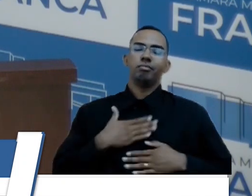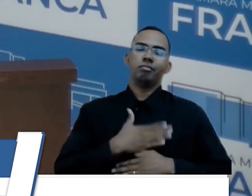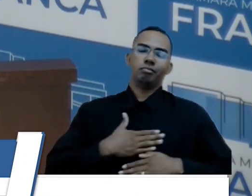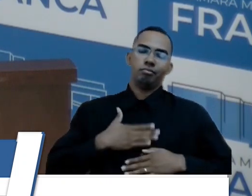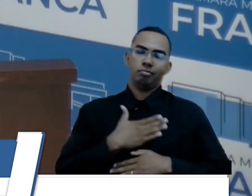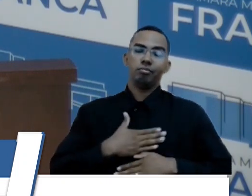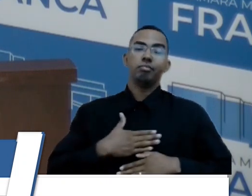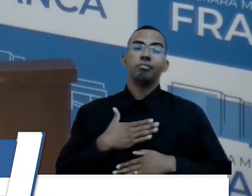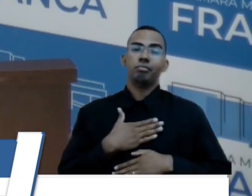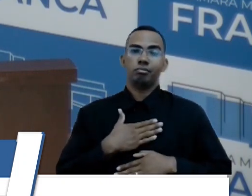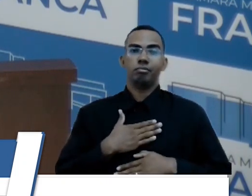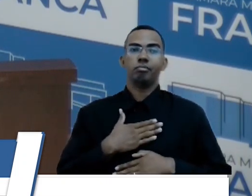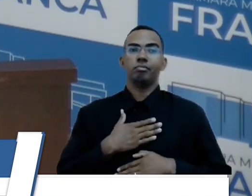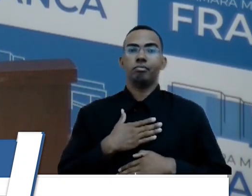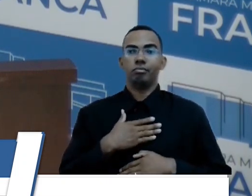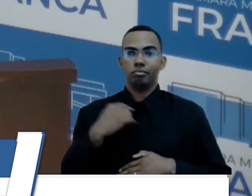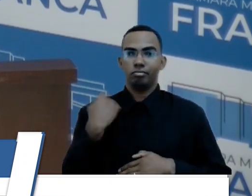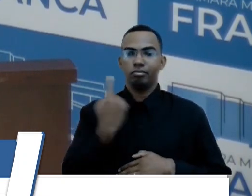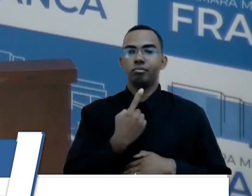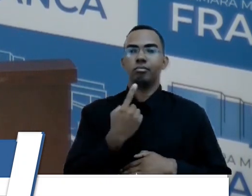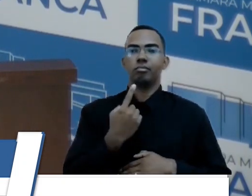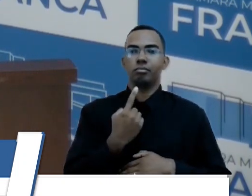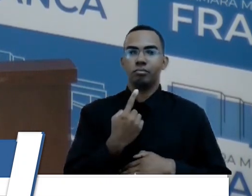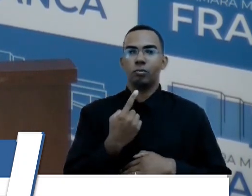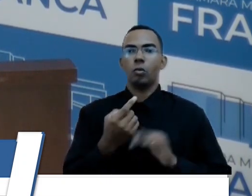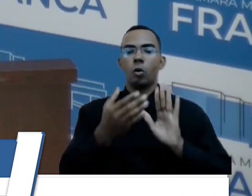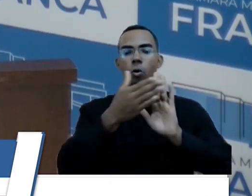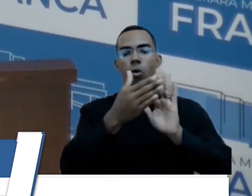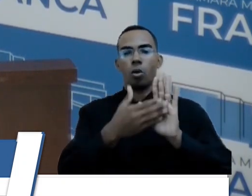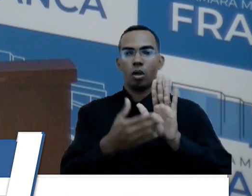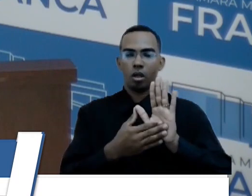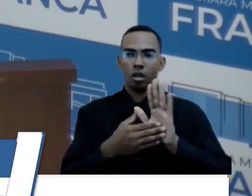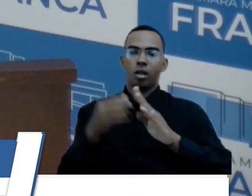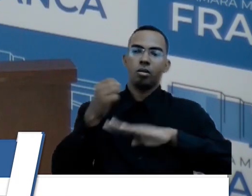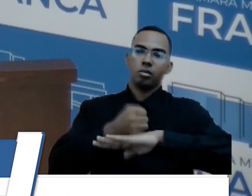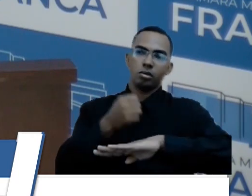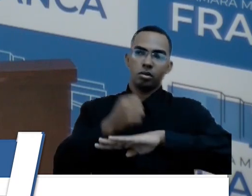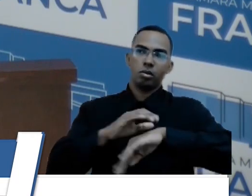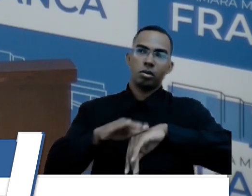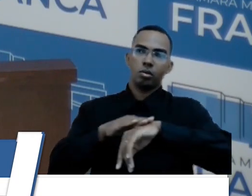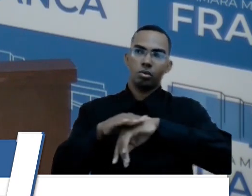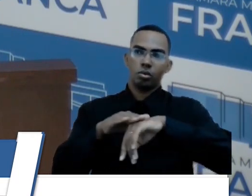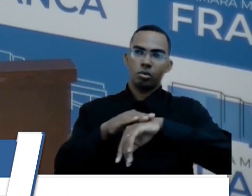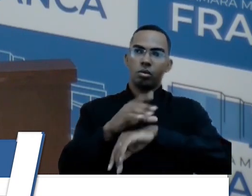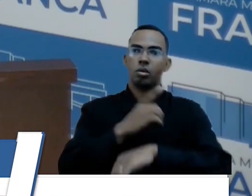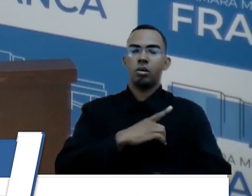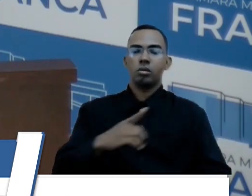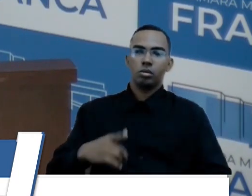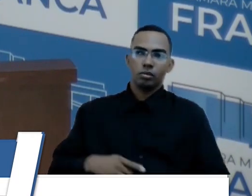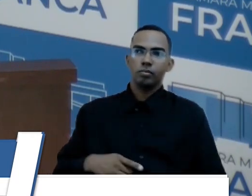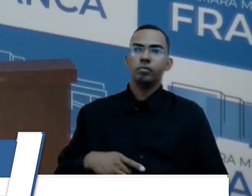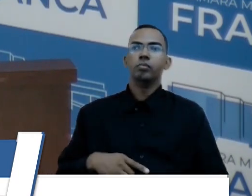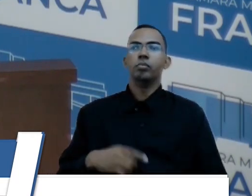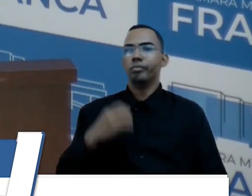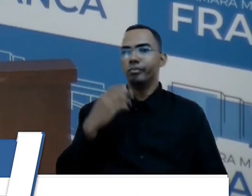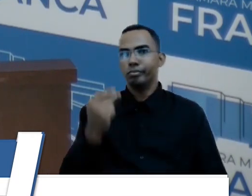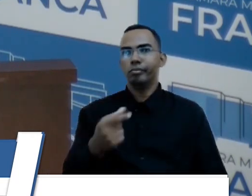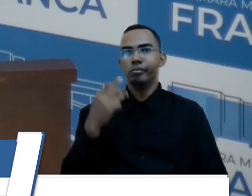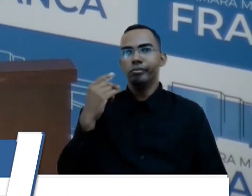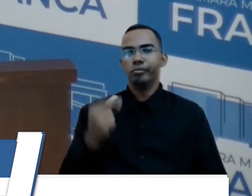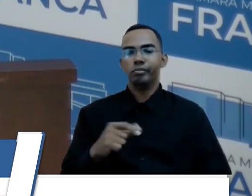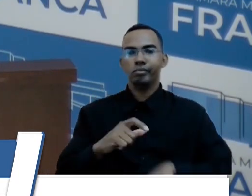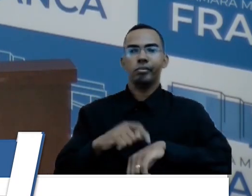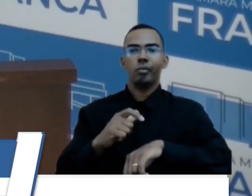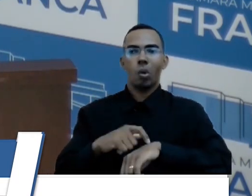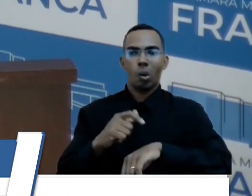aí nós levamos aí as demandas de Franca, nós conversamos com o deputado um bom tempo, falando